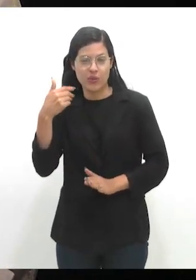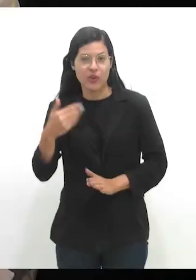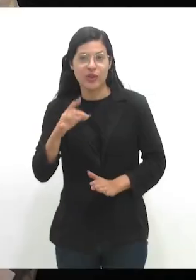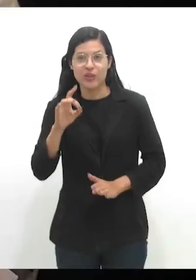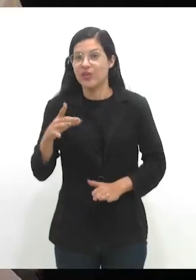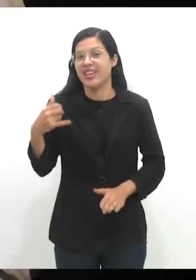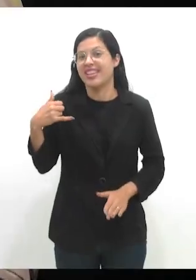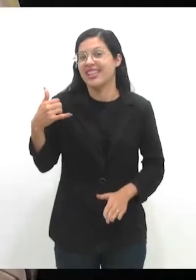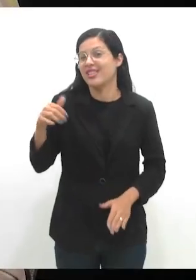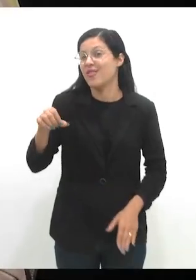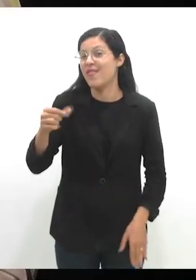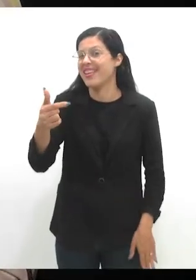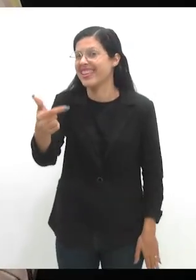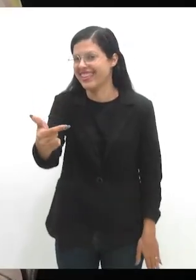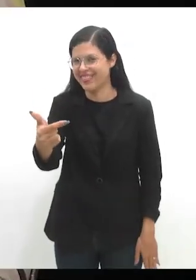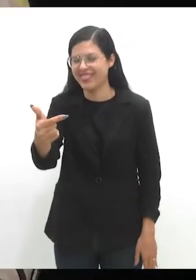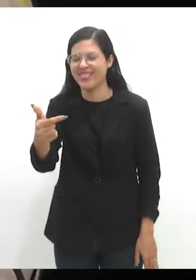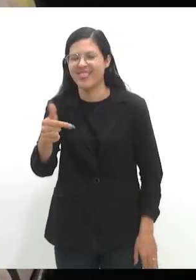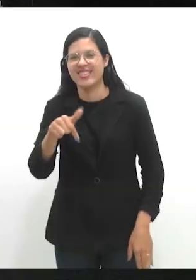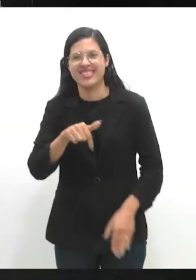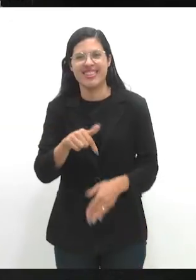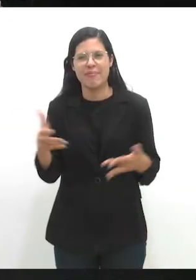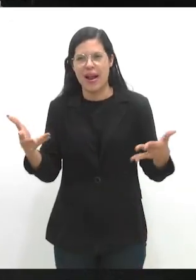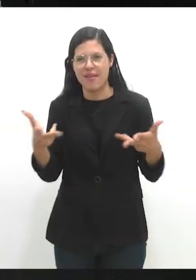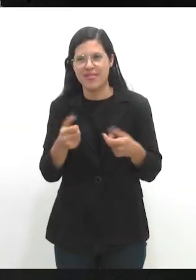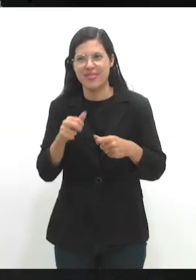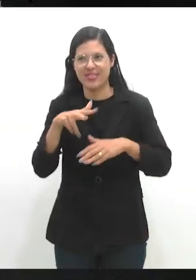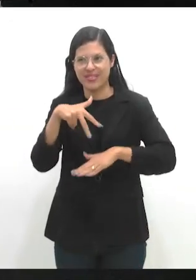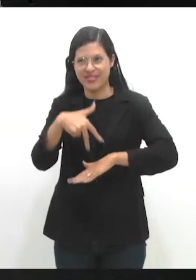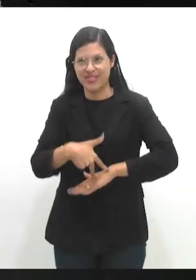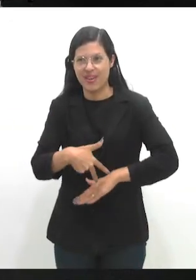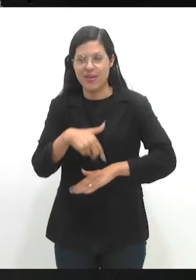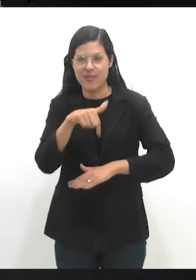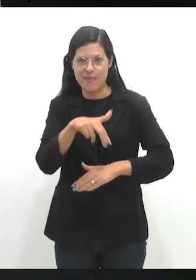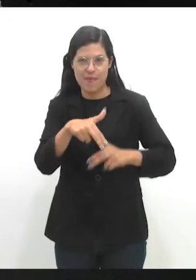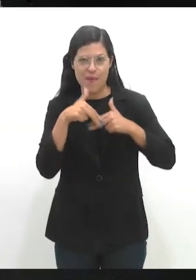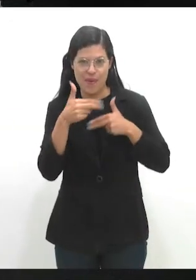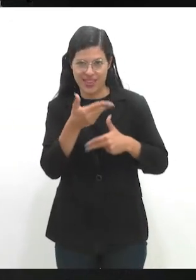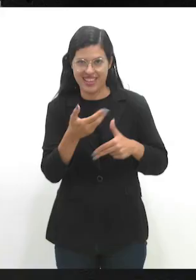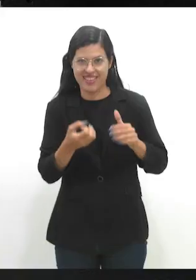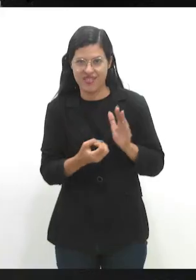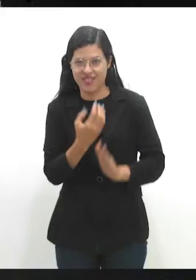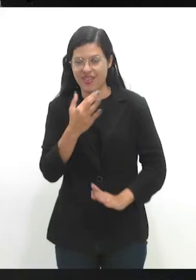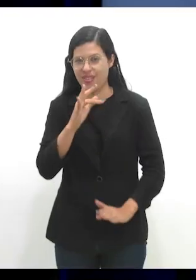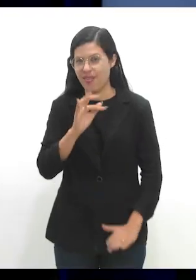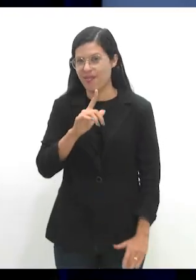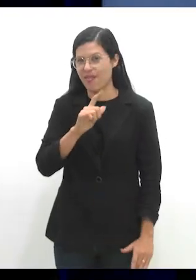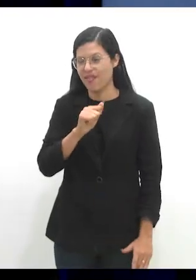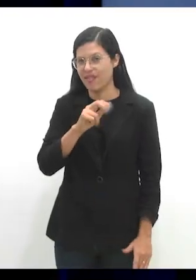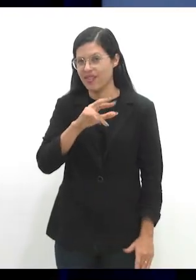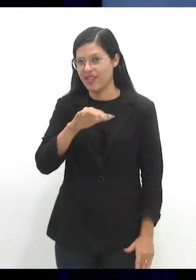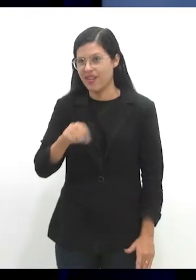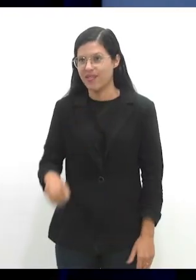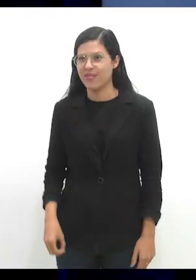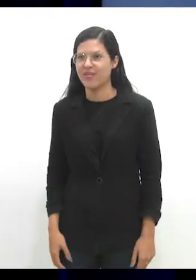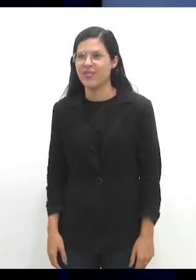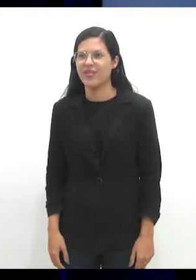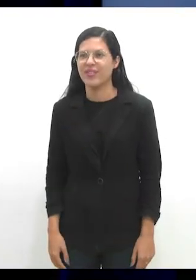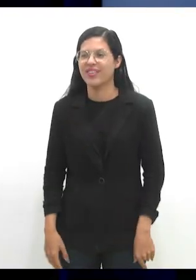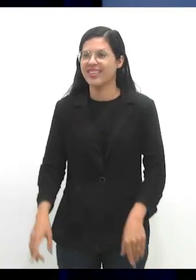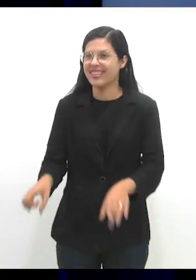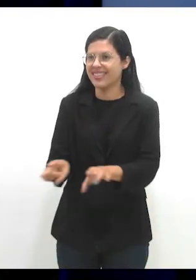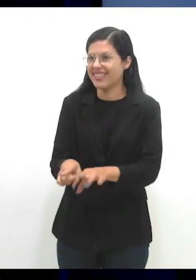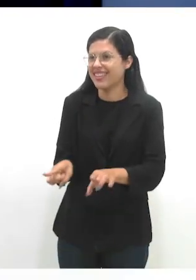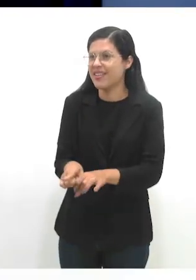está incrível no palco, graças a esse Flávio Marinho. E muito graças à estamina dele,